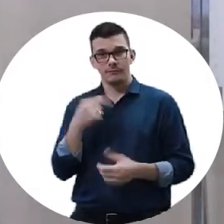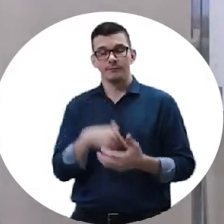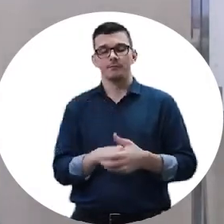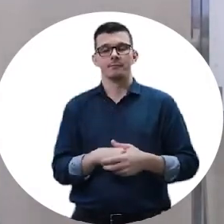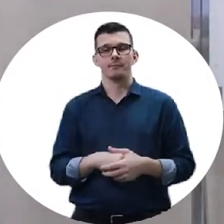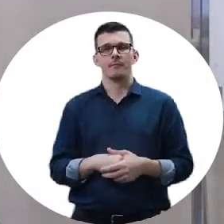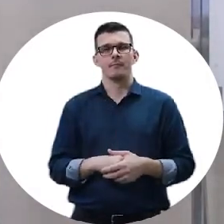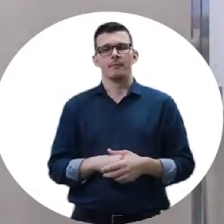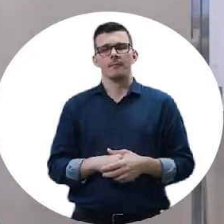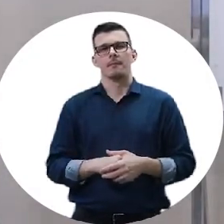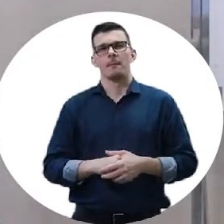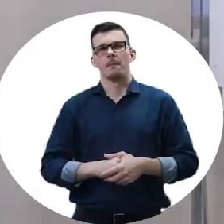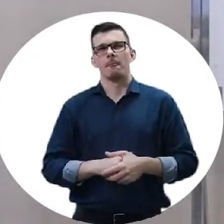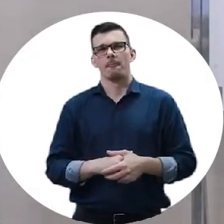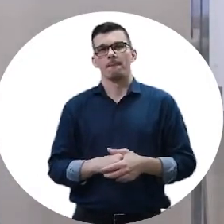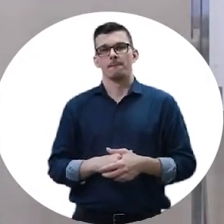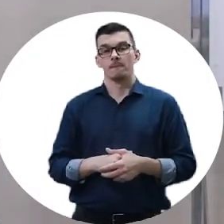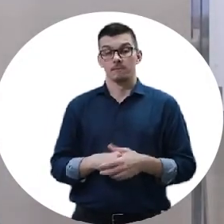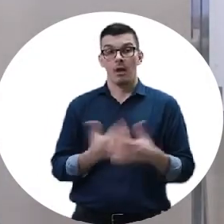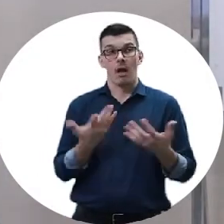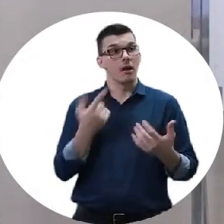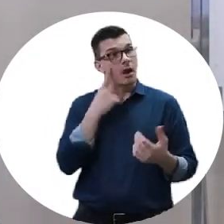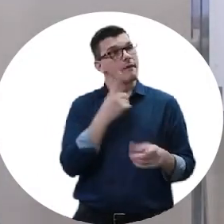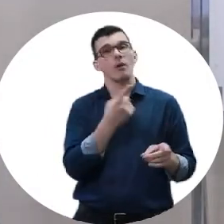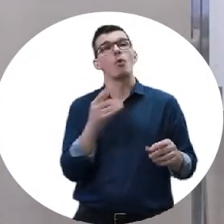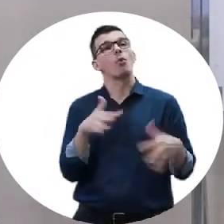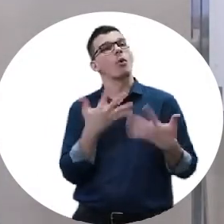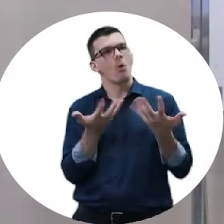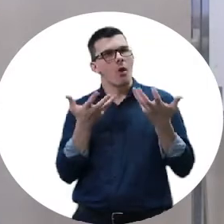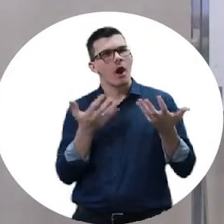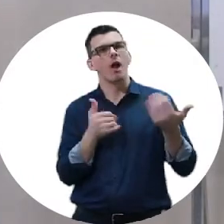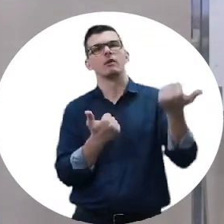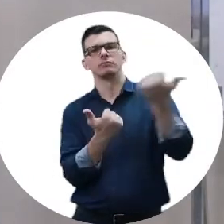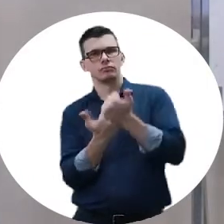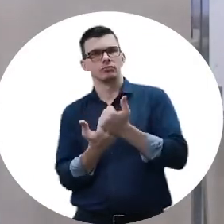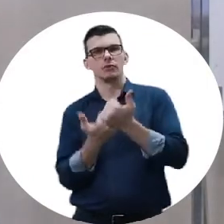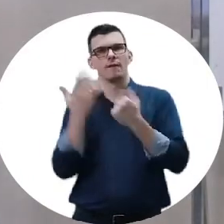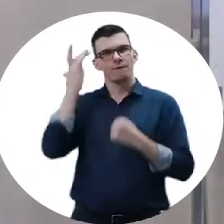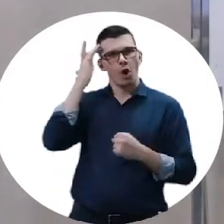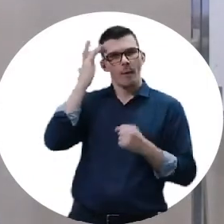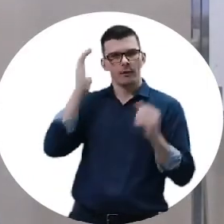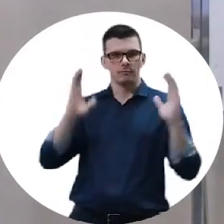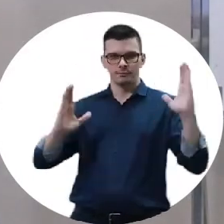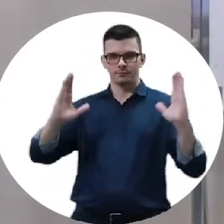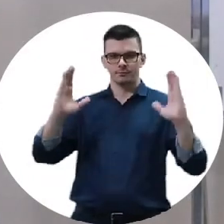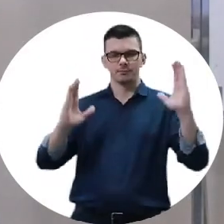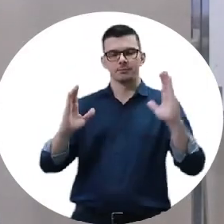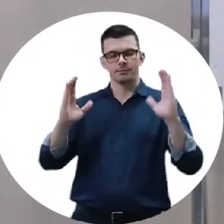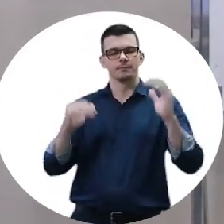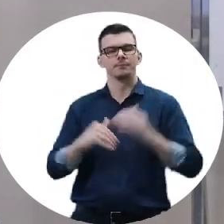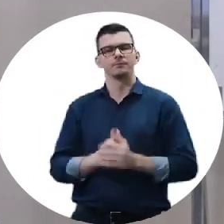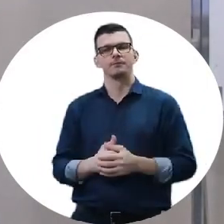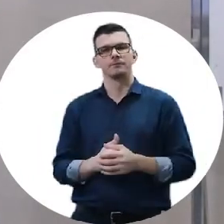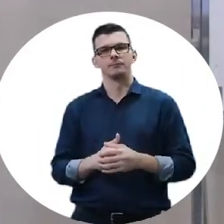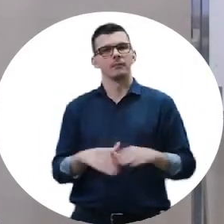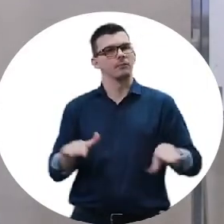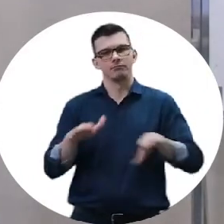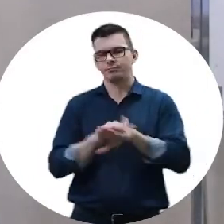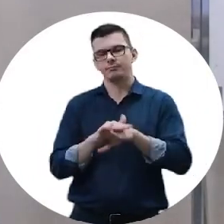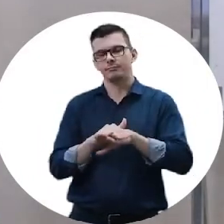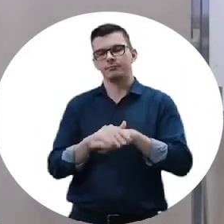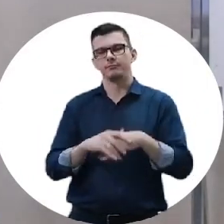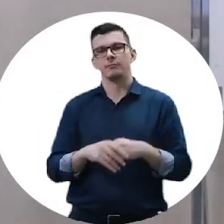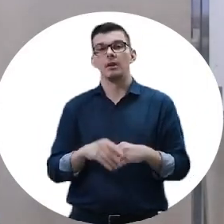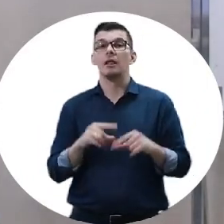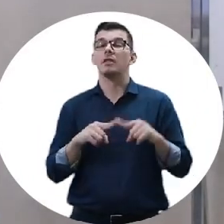K, eu quero. Esse eu quero. Esse eu tenho. Esse eu tenho. Esse eu tenho. Com isso acaba a questão.